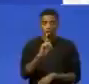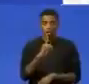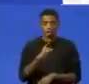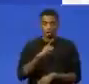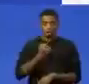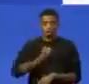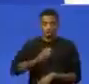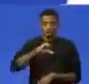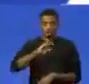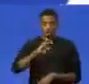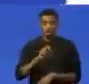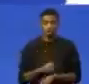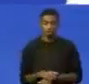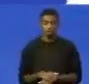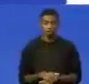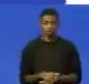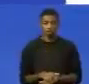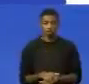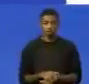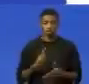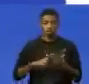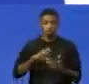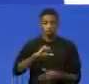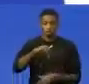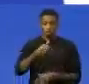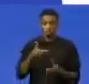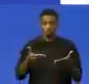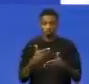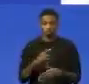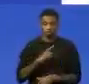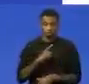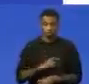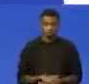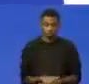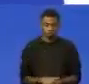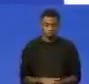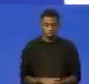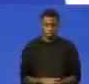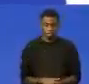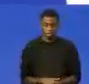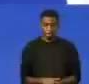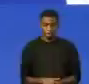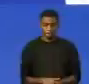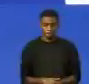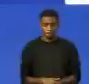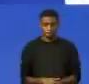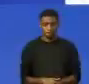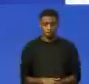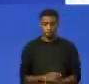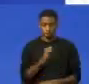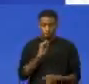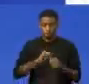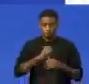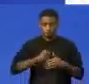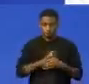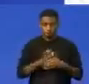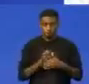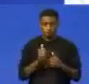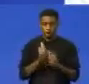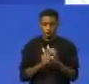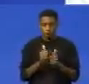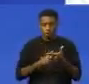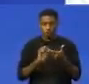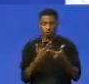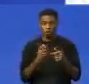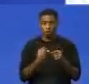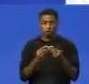questão 95. Questão 97, próxima. O fato corriqueiro de cozinhar o arroz, ocorrer